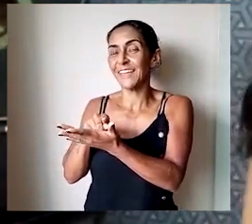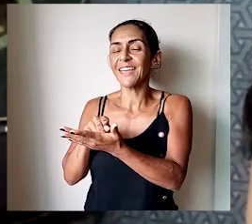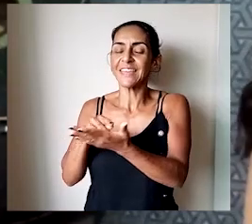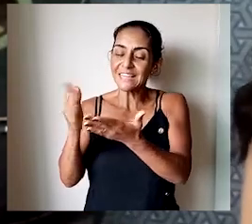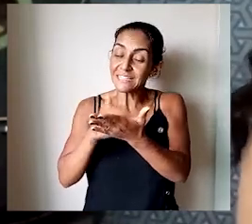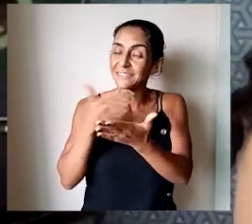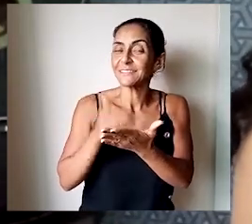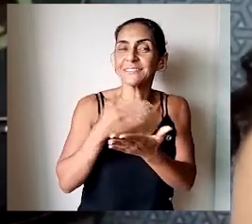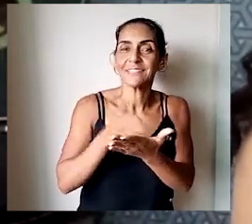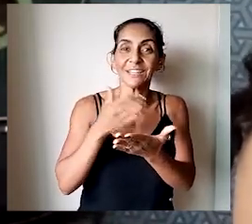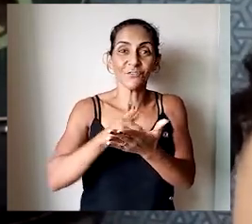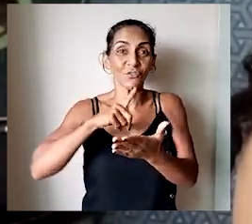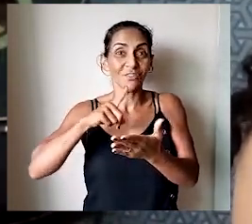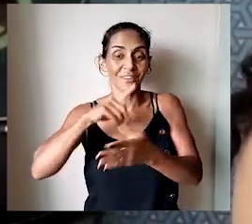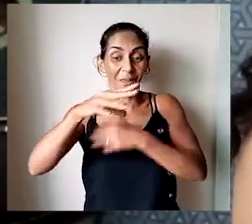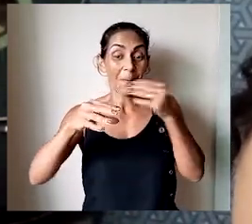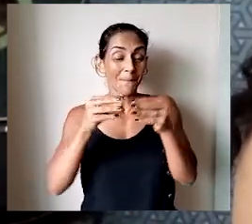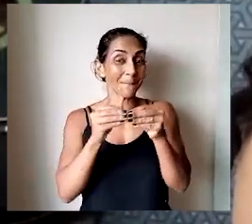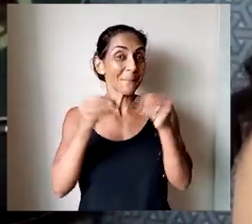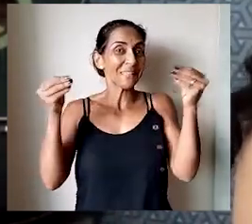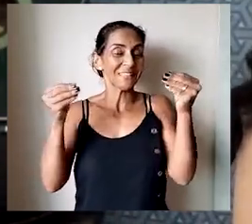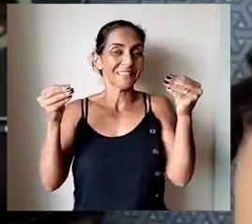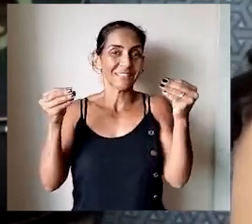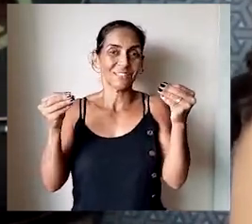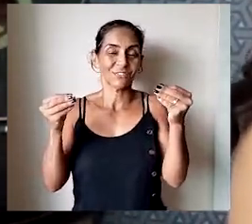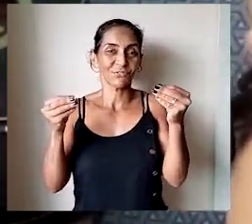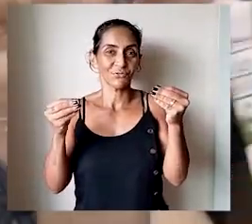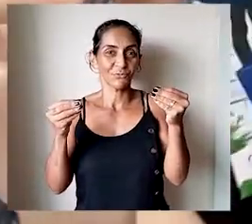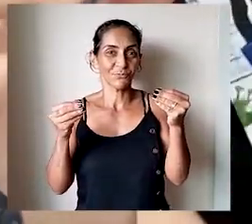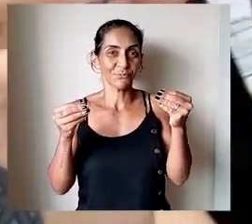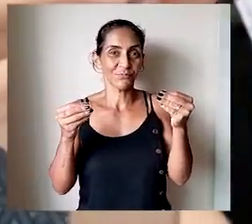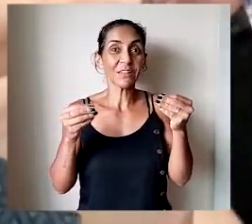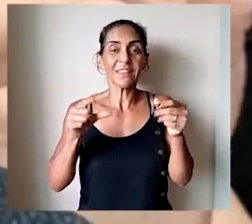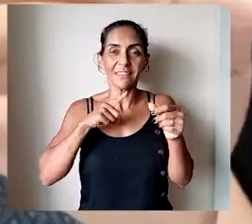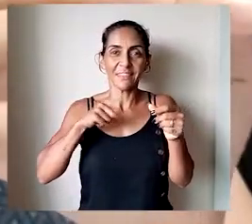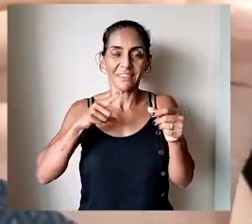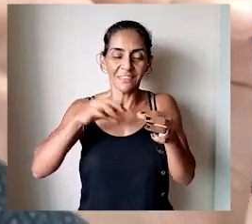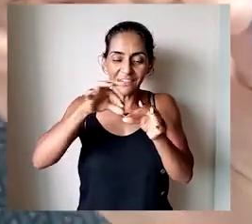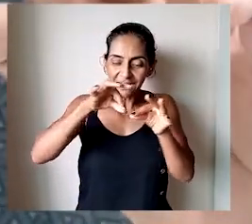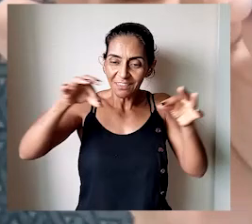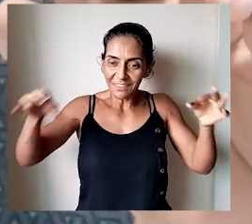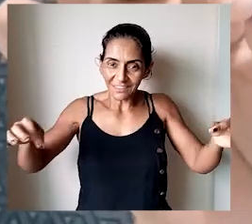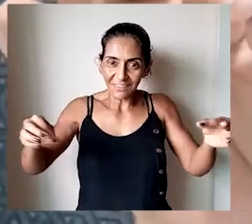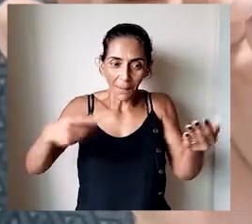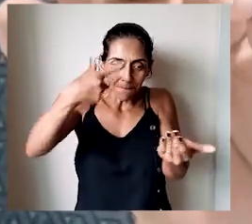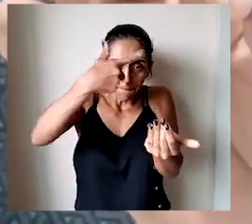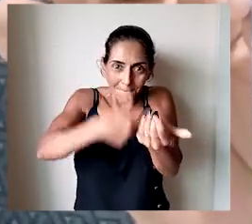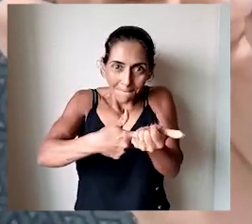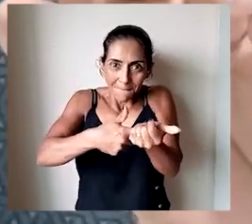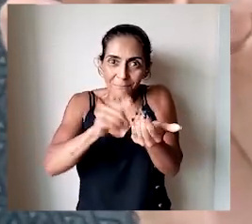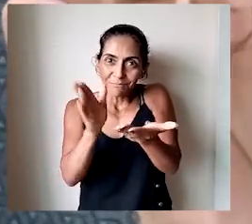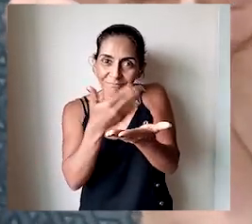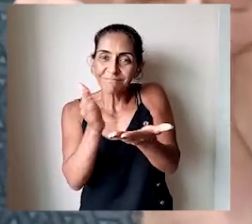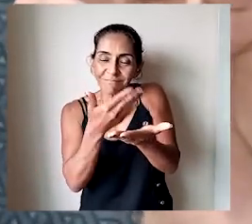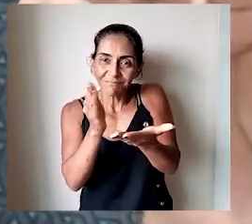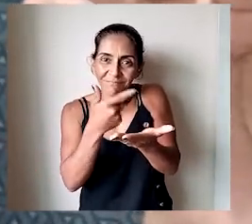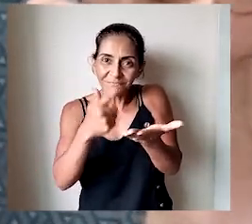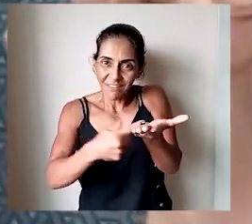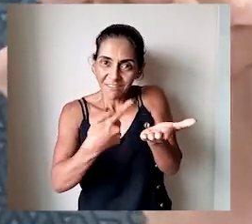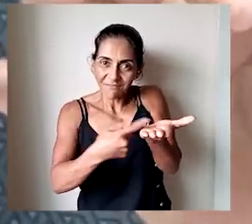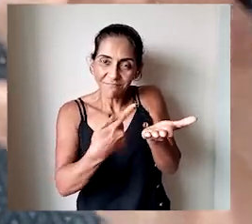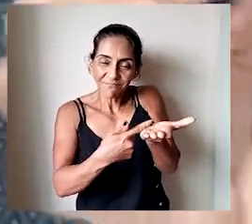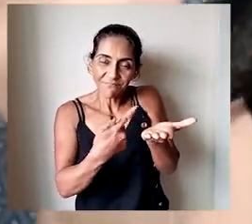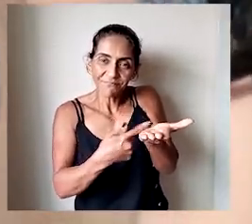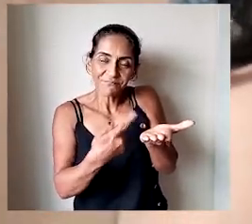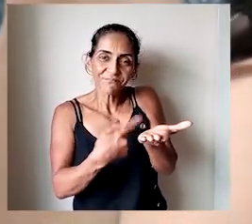Essa edição ela veio com um brinde, a Intrínseca mandou esse marca-página lindíssimo, que tem a mesma